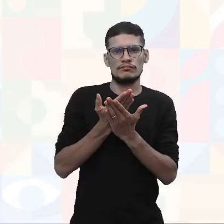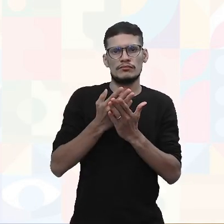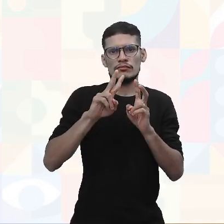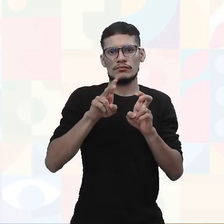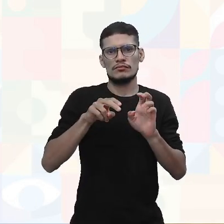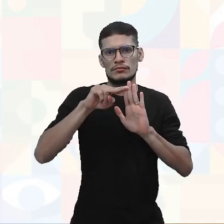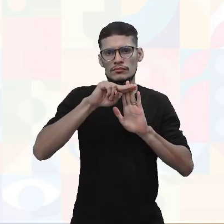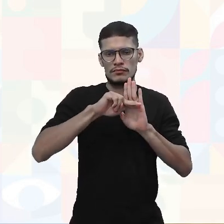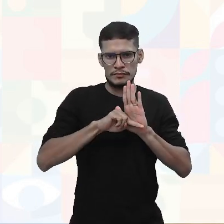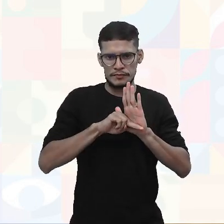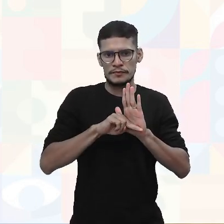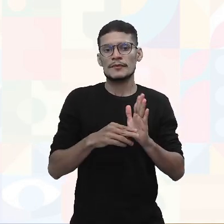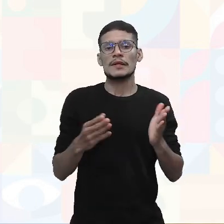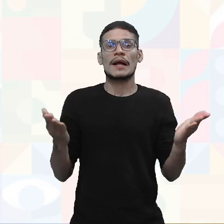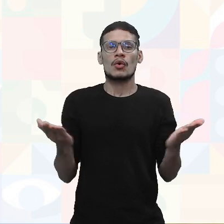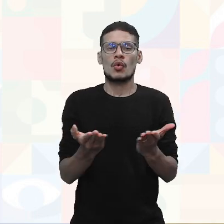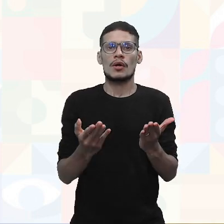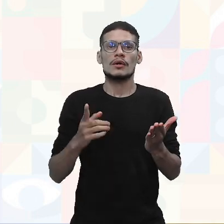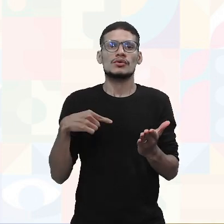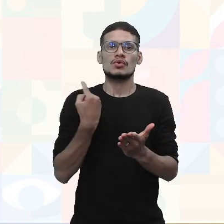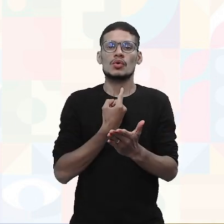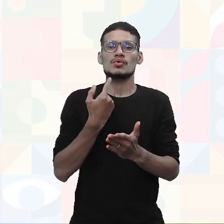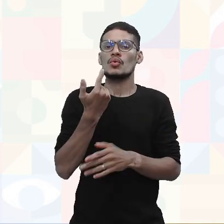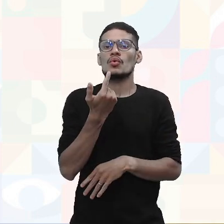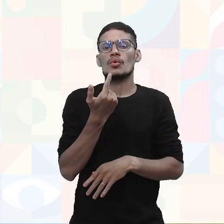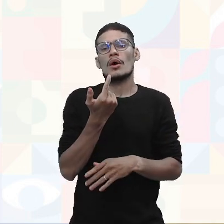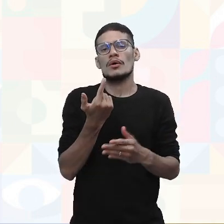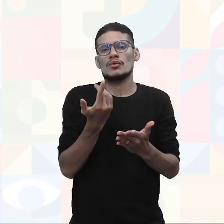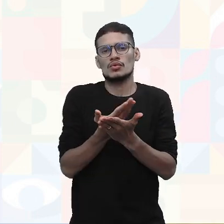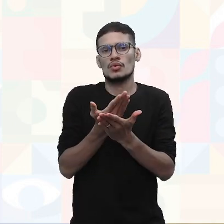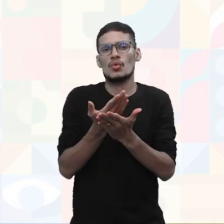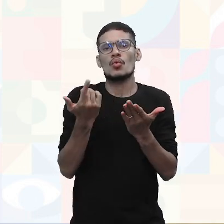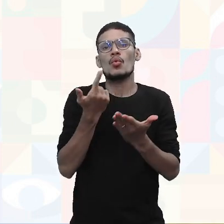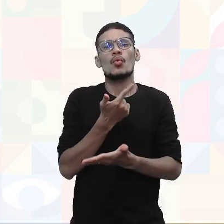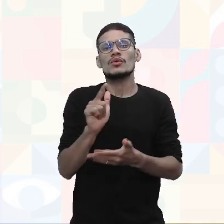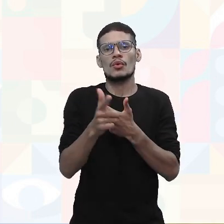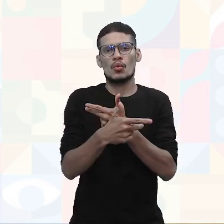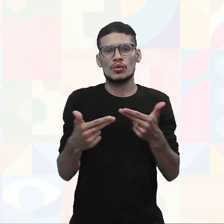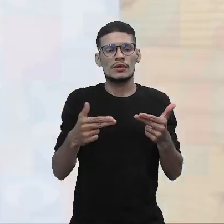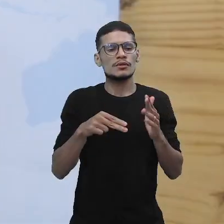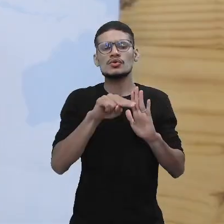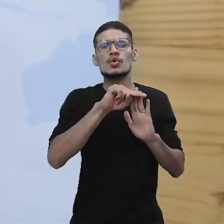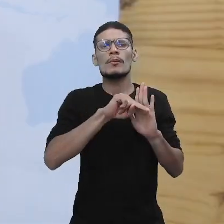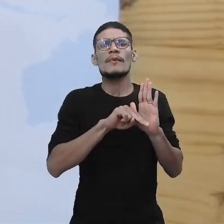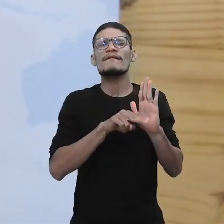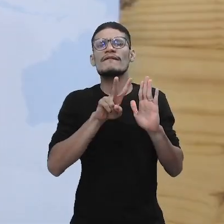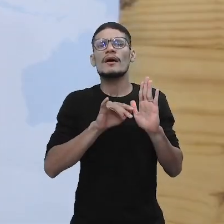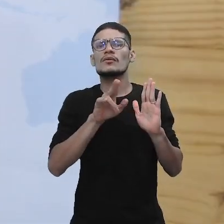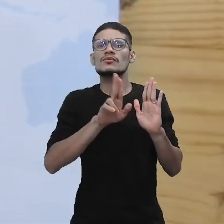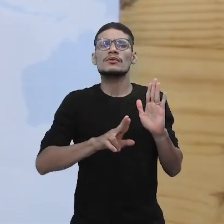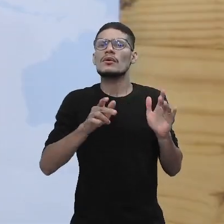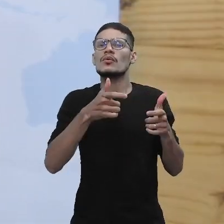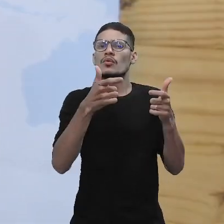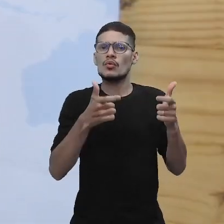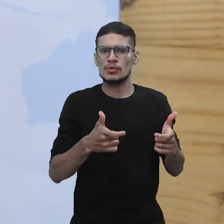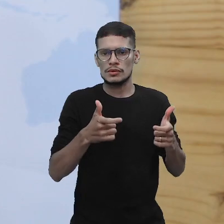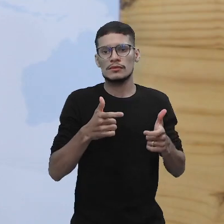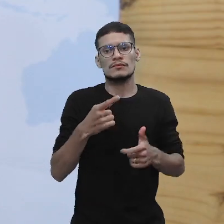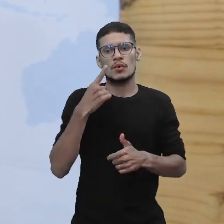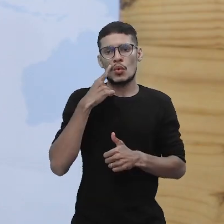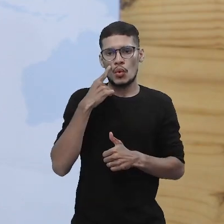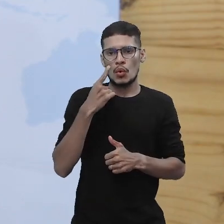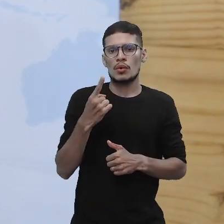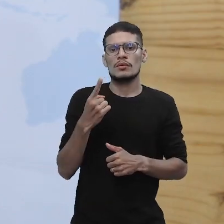E aí, a gente já vai para o seguinte ponto. Onde é que essa norma ela se aplica? A gente vai ver aqui justamente